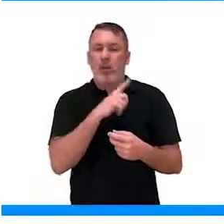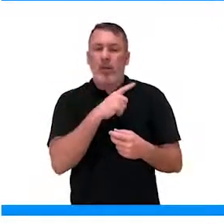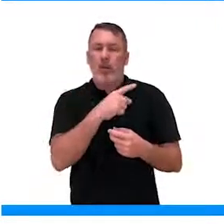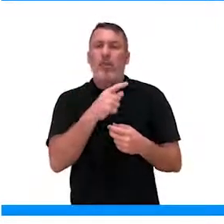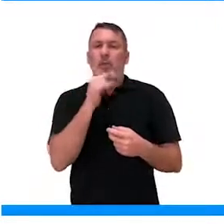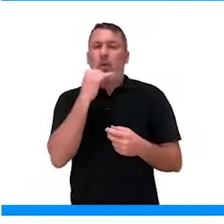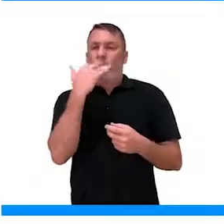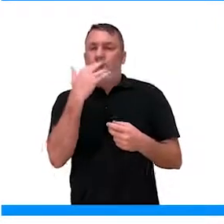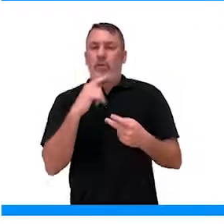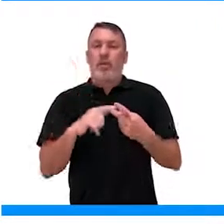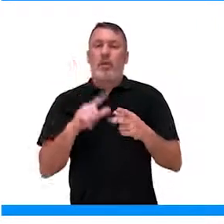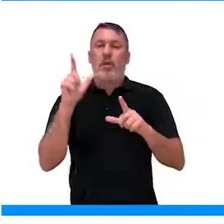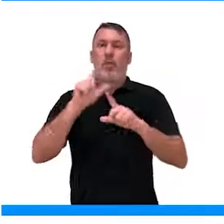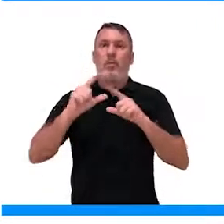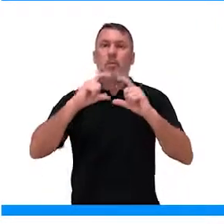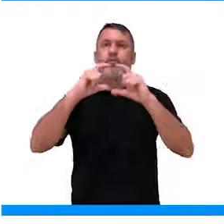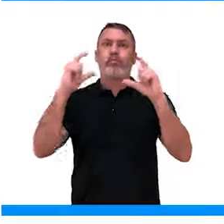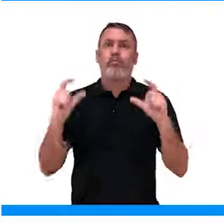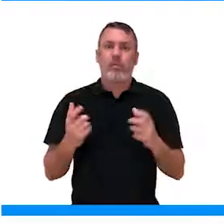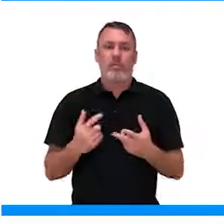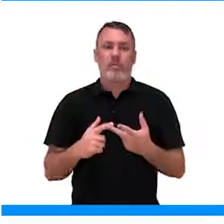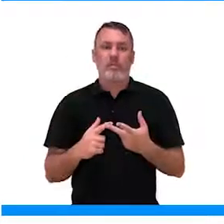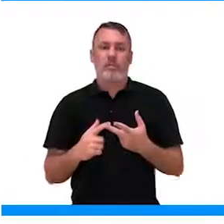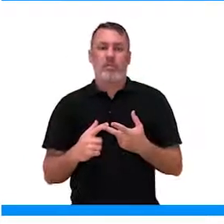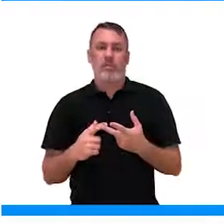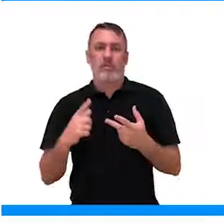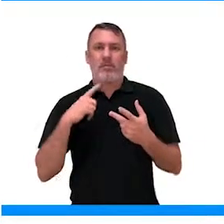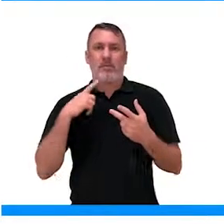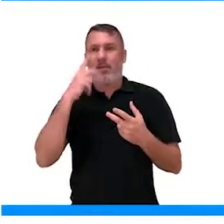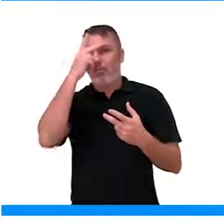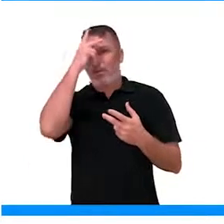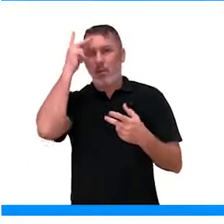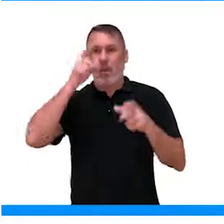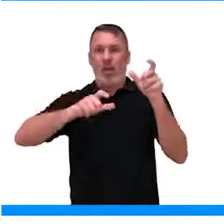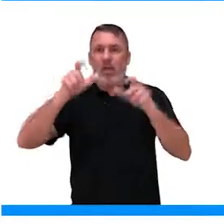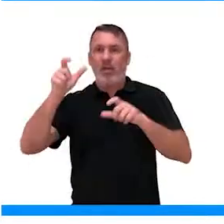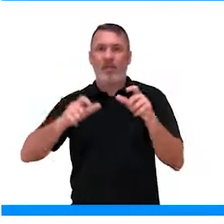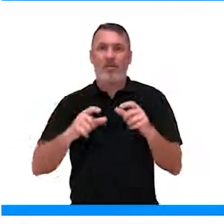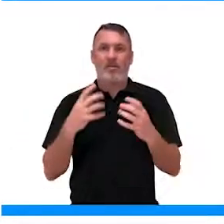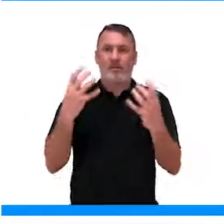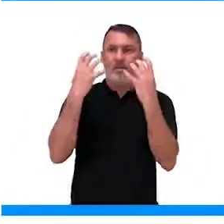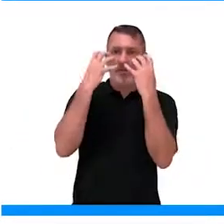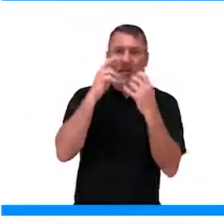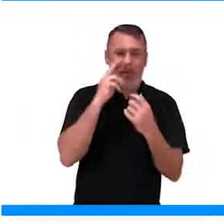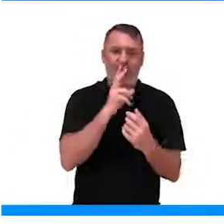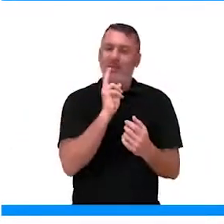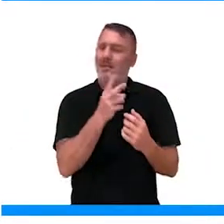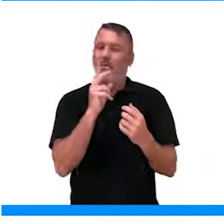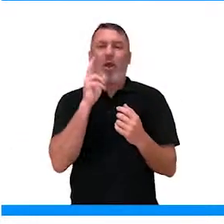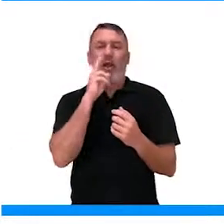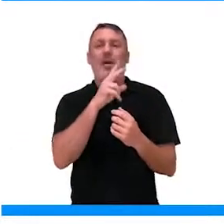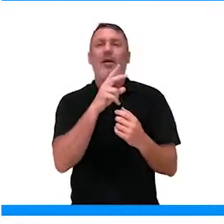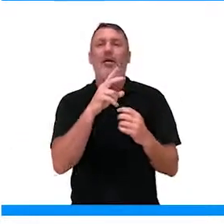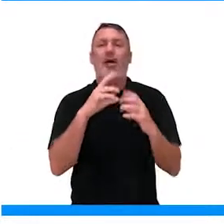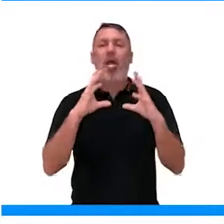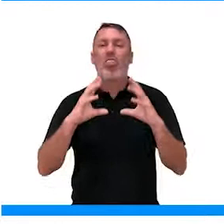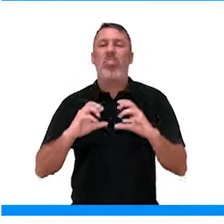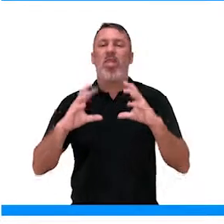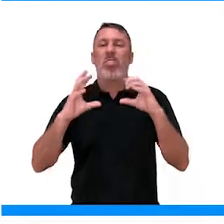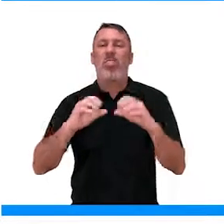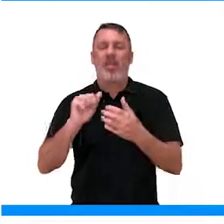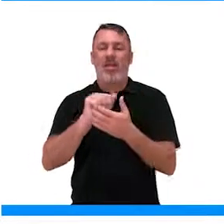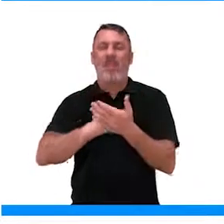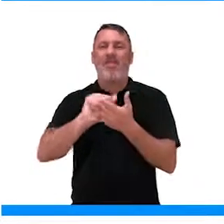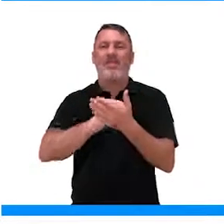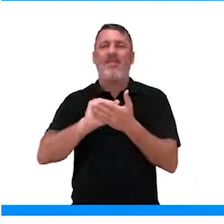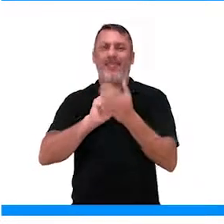jogo de cores, as letras, o formato das letras, os personagens, né? A gente pode observar aqui Compre Bombril,